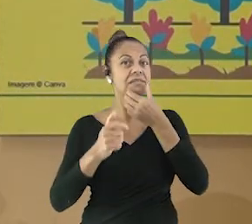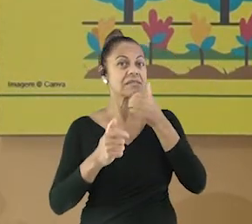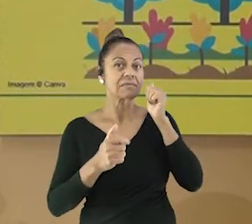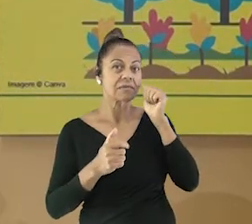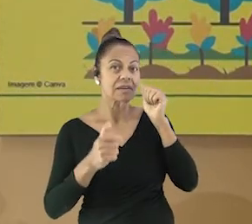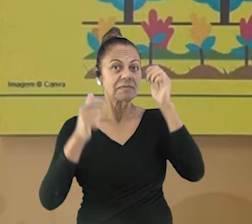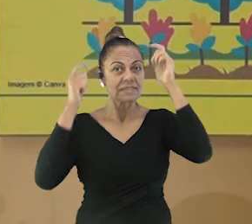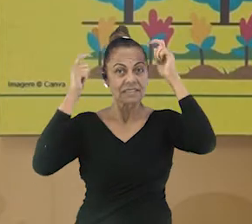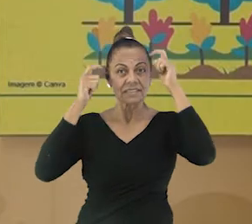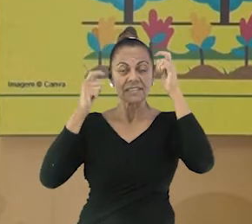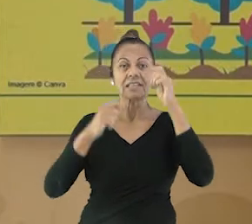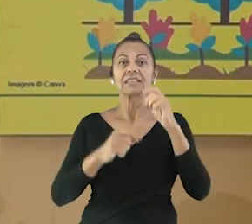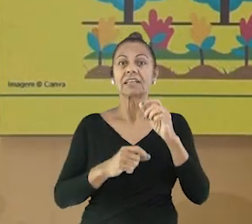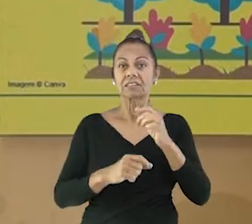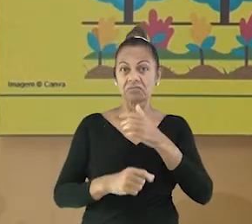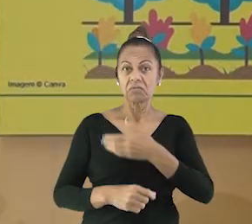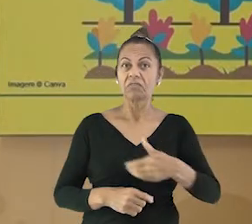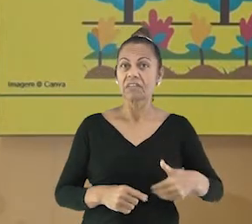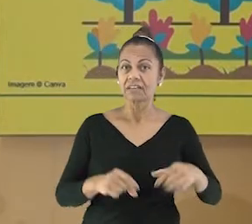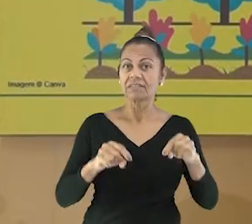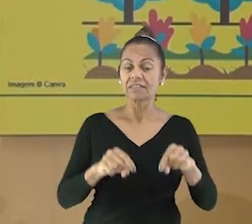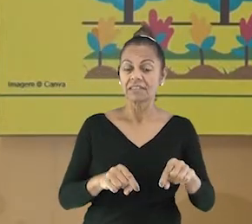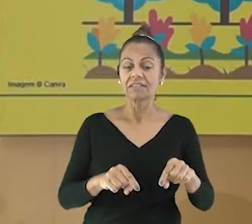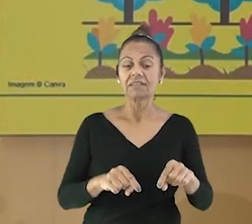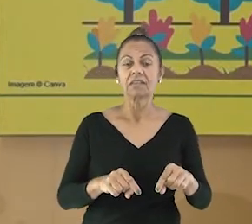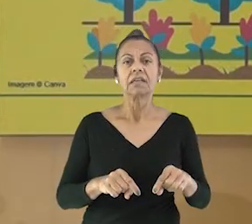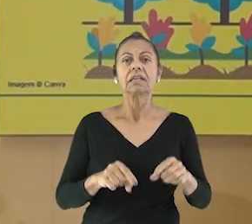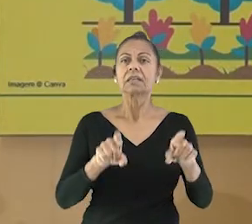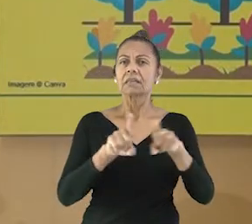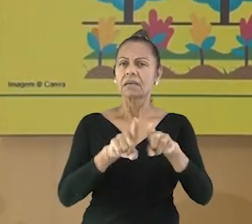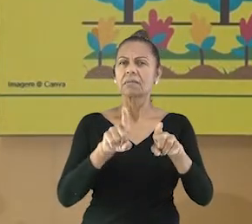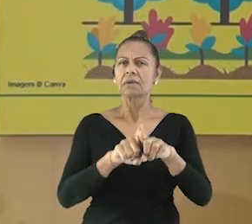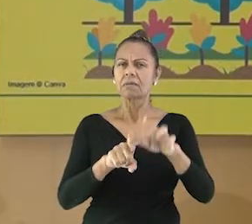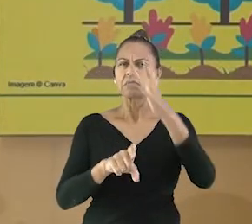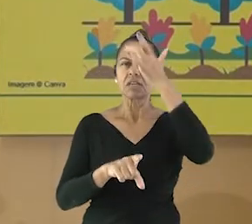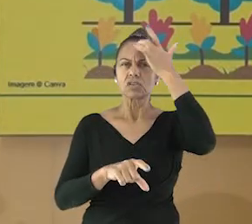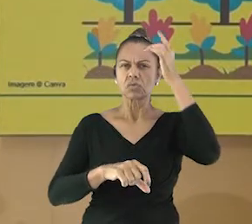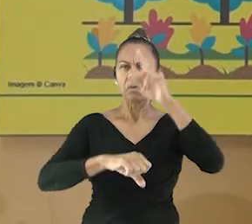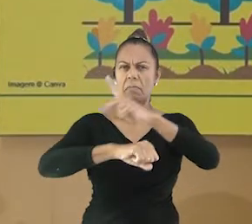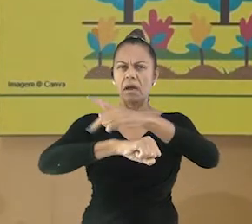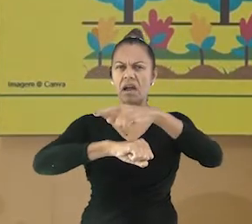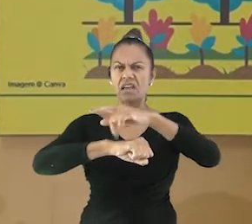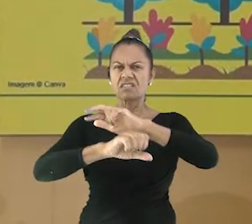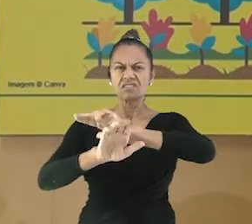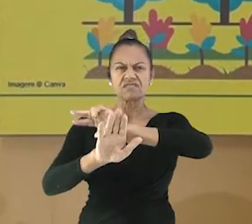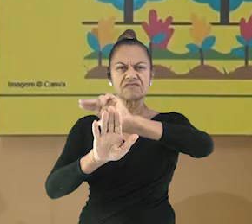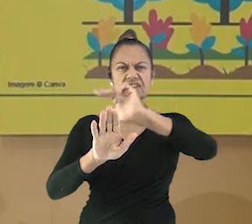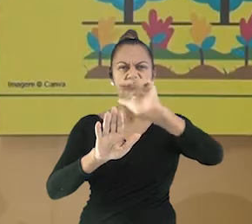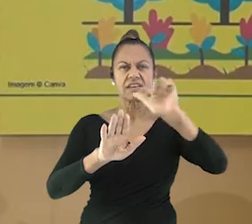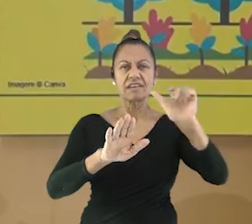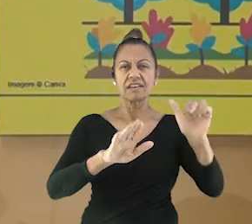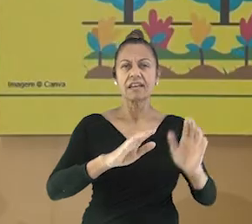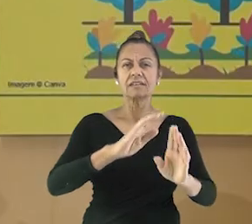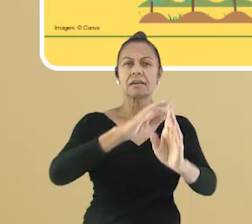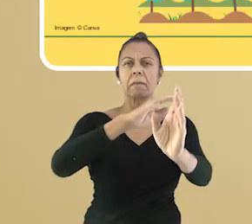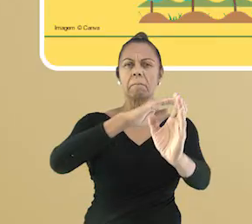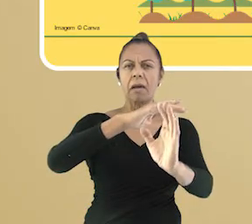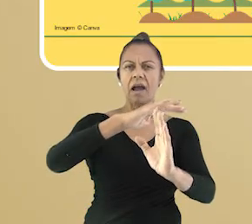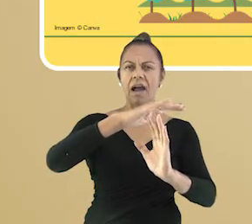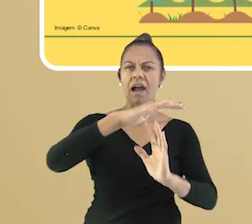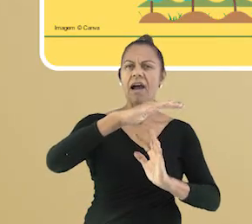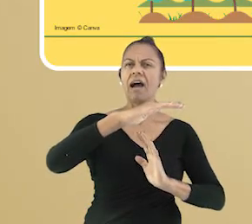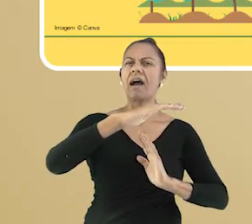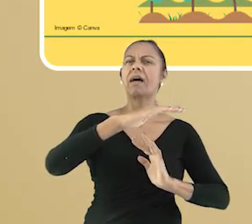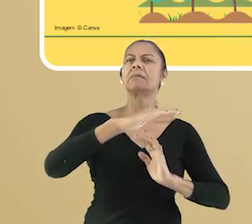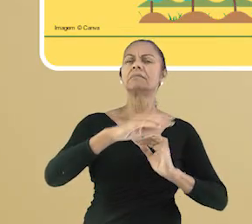de imigrantes de diversas partes do mundo. Imigrantes são pessoas que vêm de outros lugares. Aqui